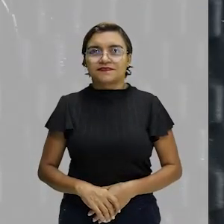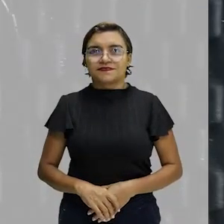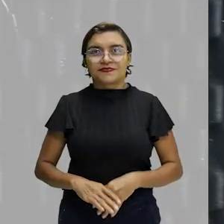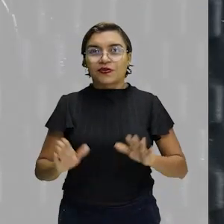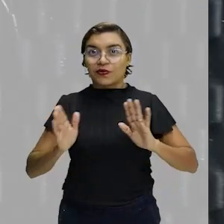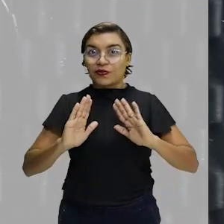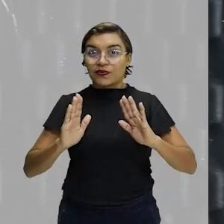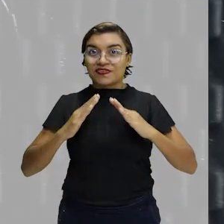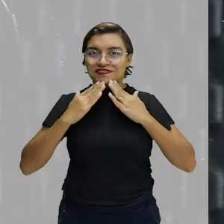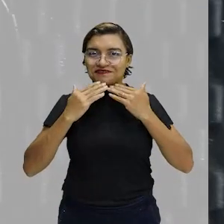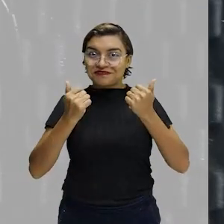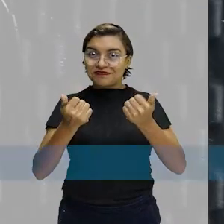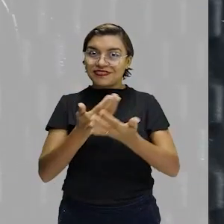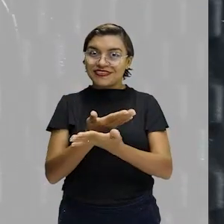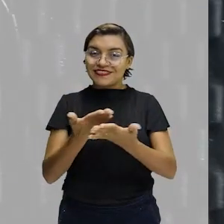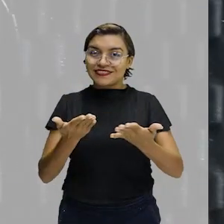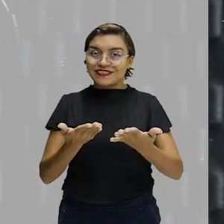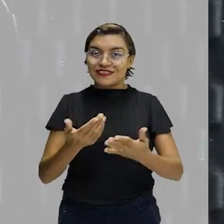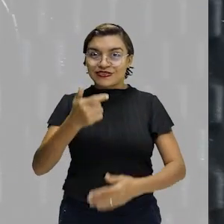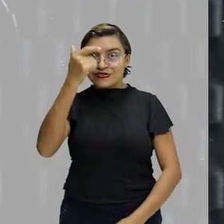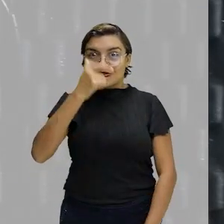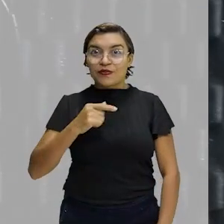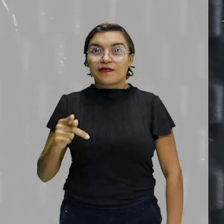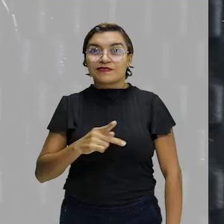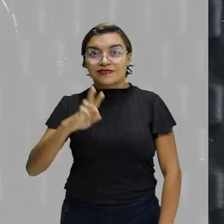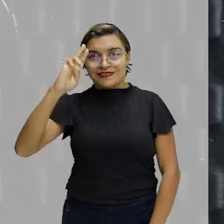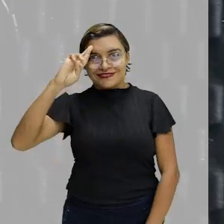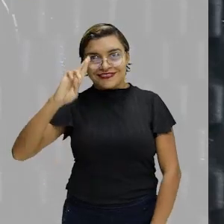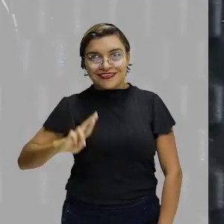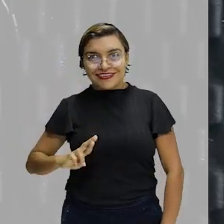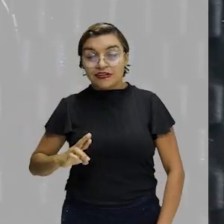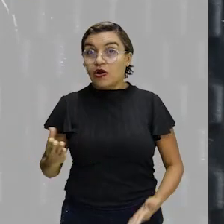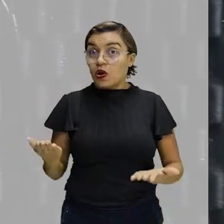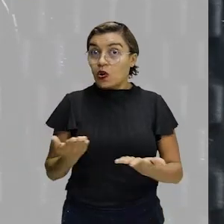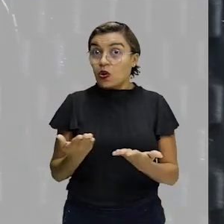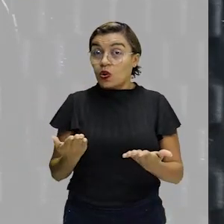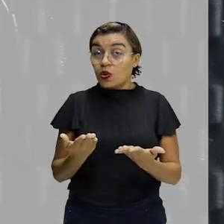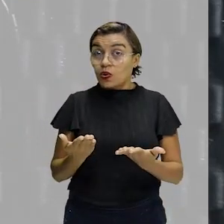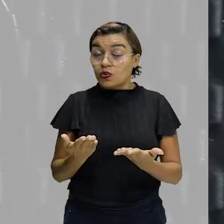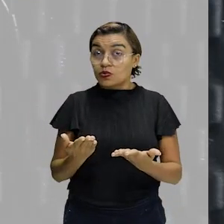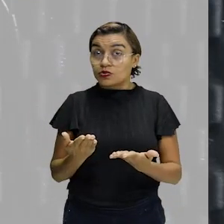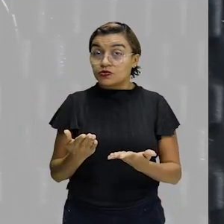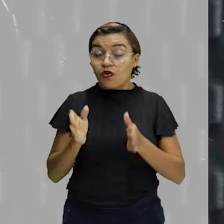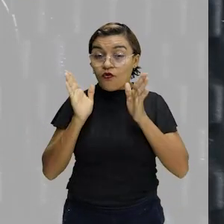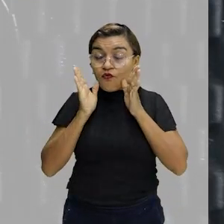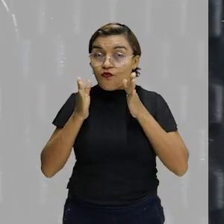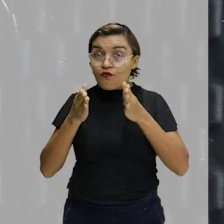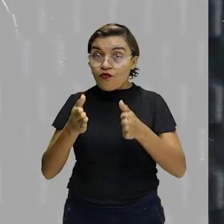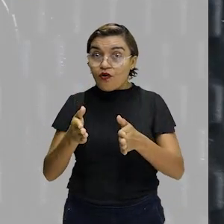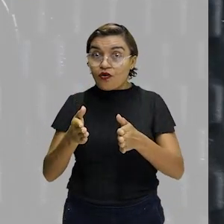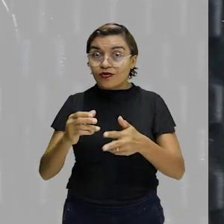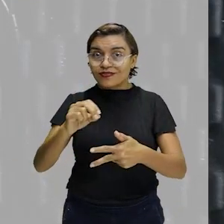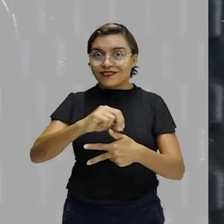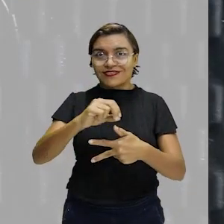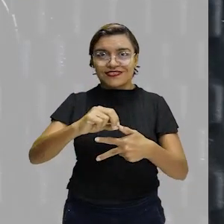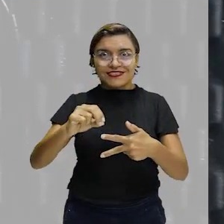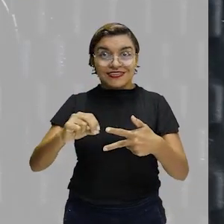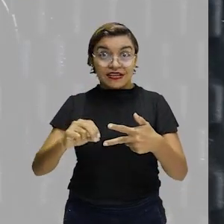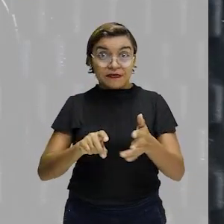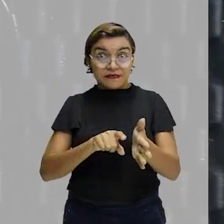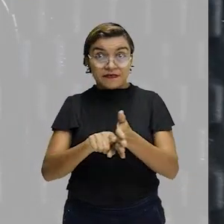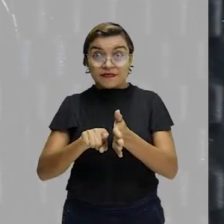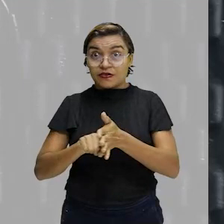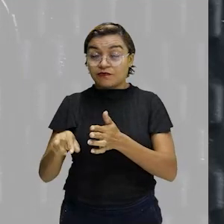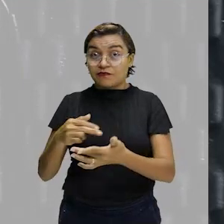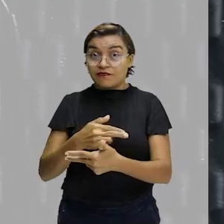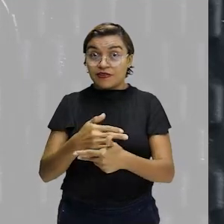E aí, meus amores, tudo bem com vocês? Sou a professora Renata Fex e hoje nós vamos focar em questões do Enem. Mas essas questões do